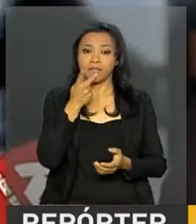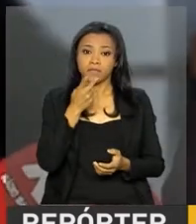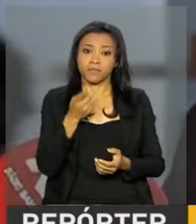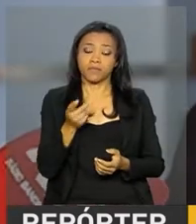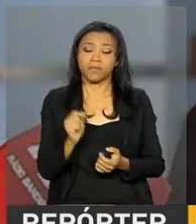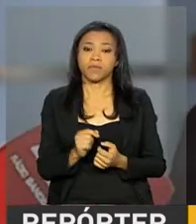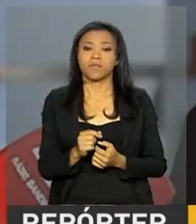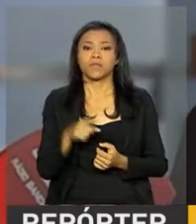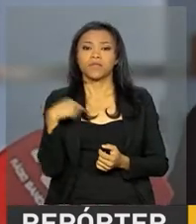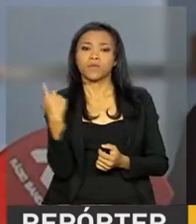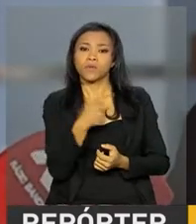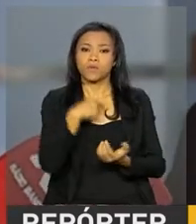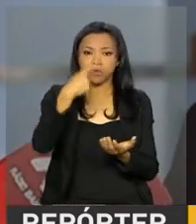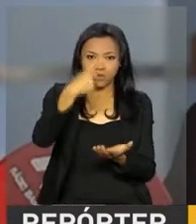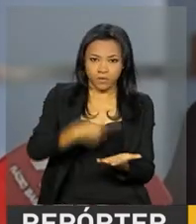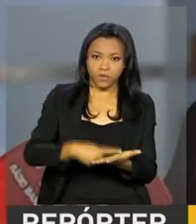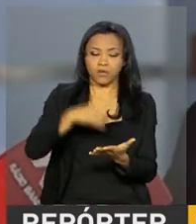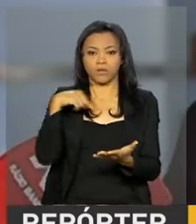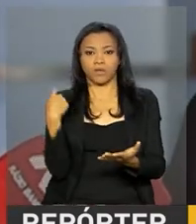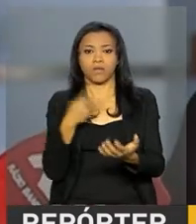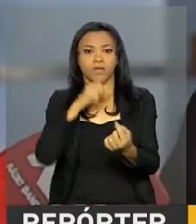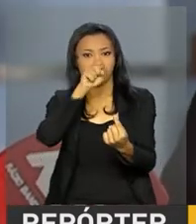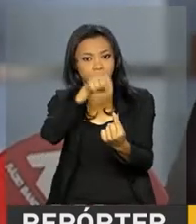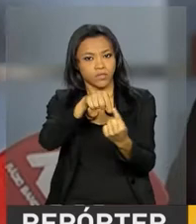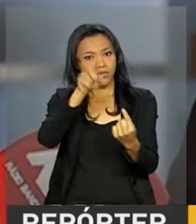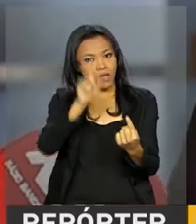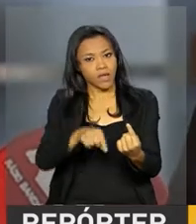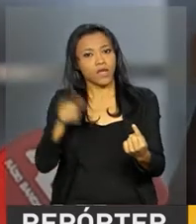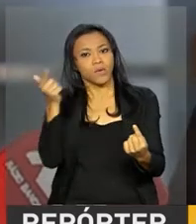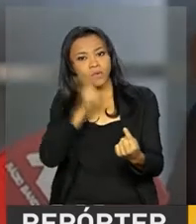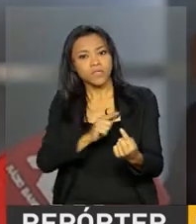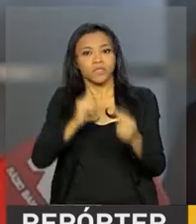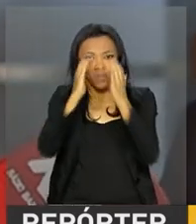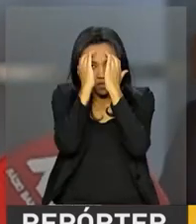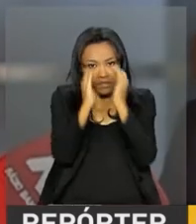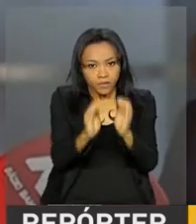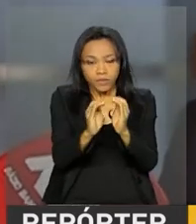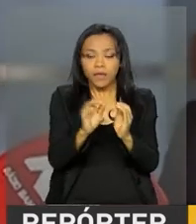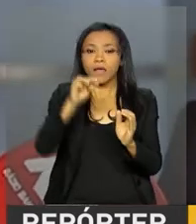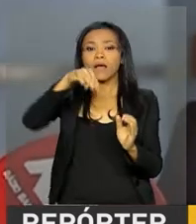bilhões. Nosso compromisso, nosso objetivo é cumprir a meta, né?